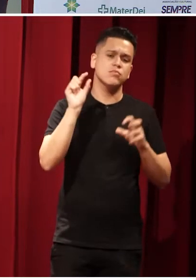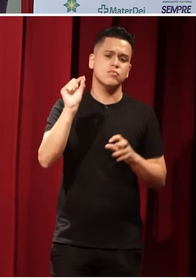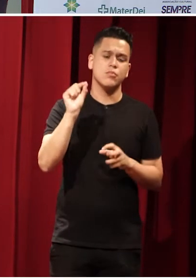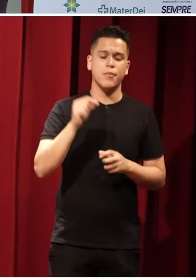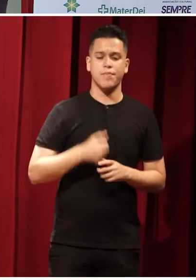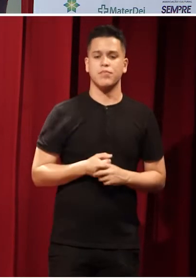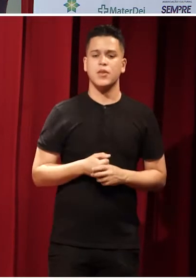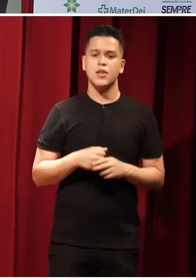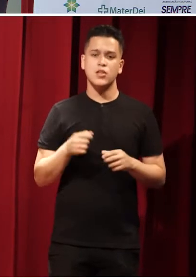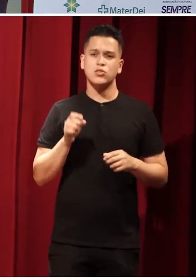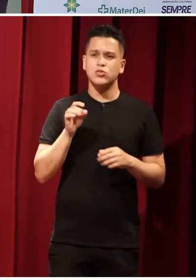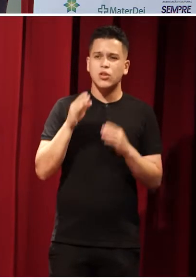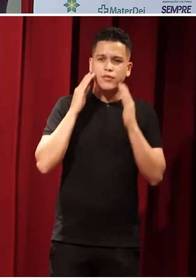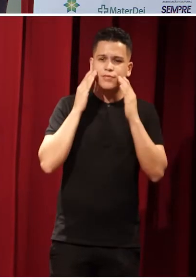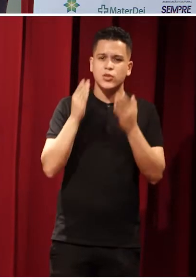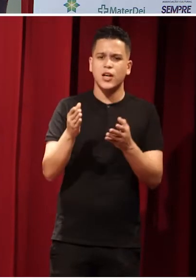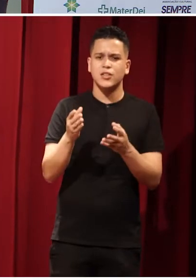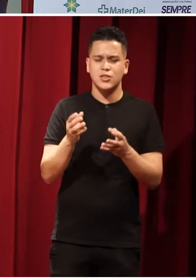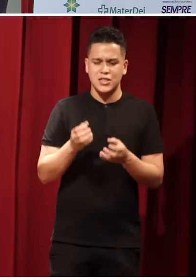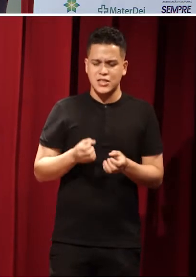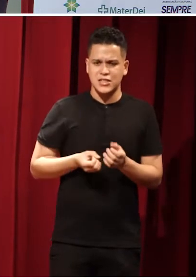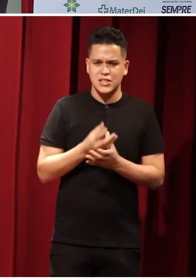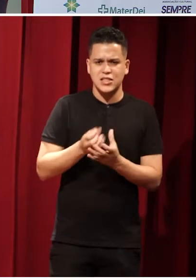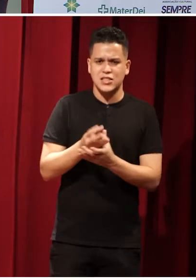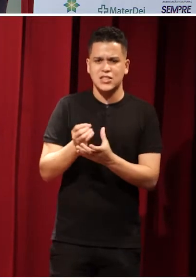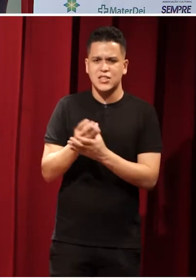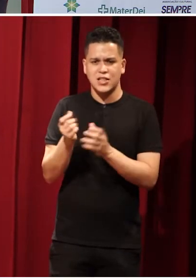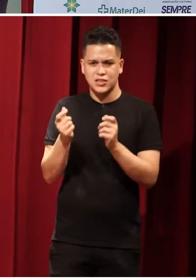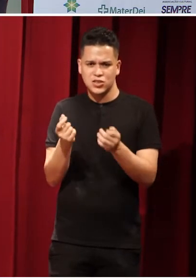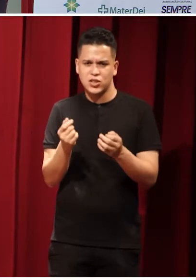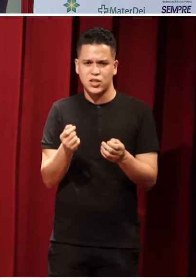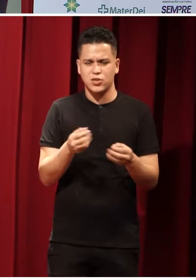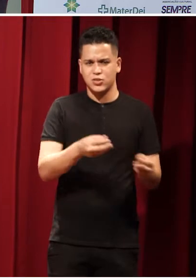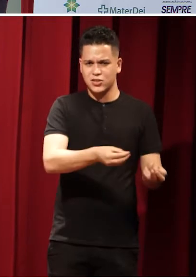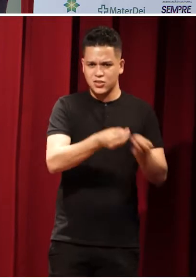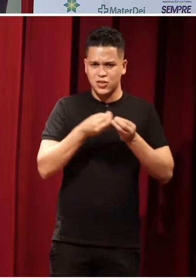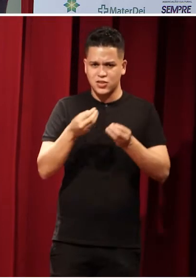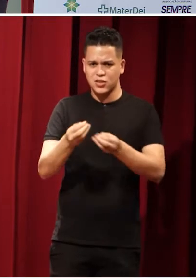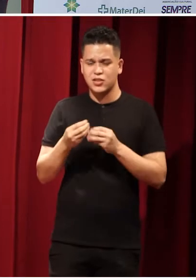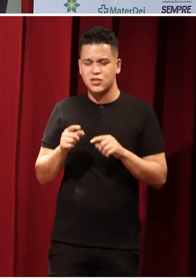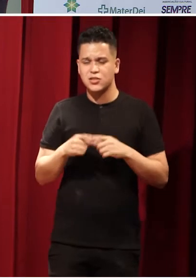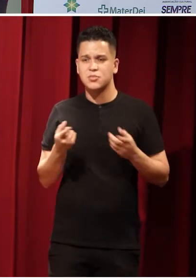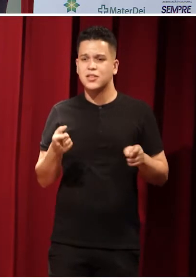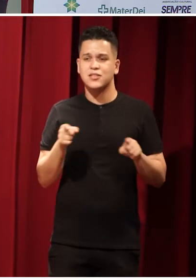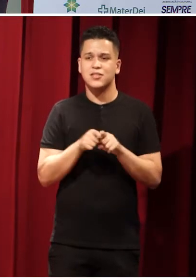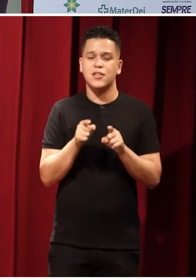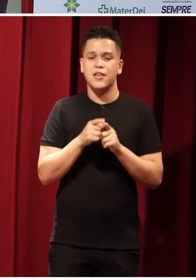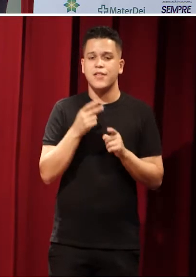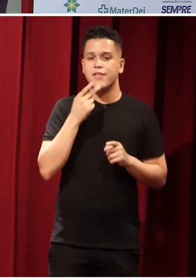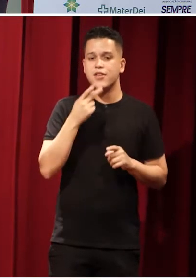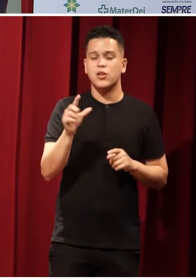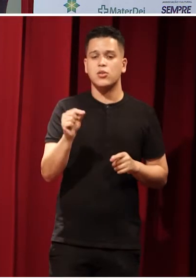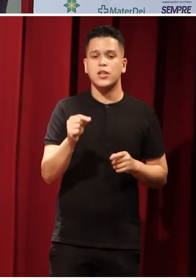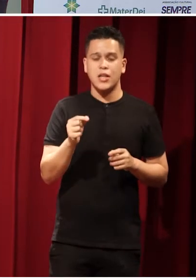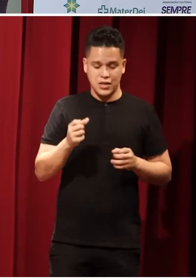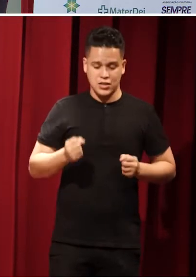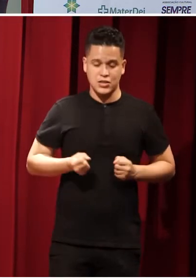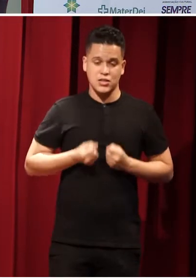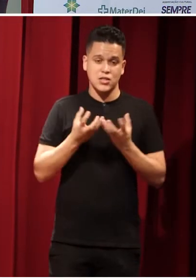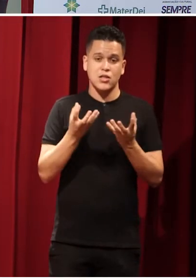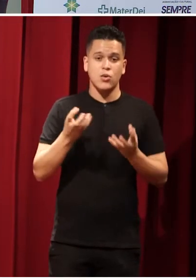como produção de bens e serviços, mas elas falam também da bioeconomia